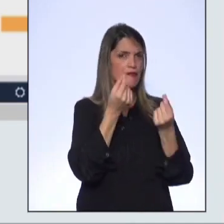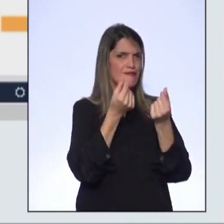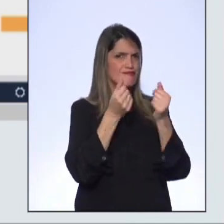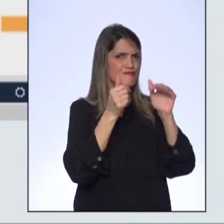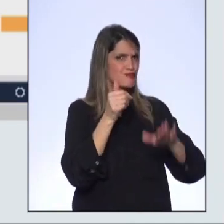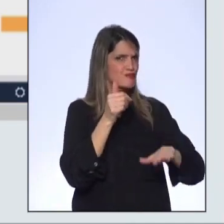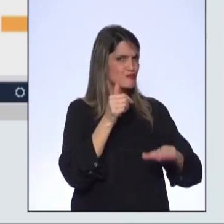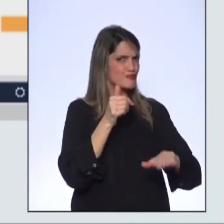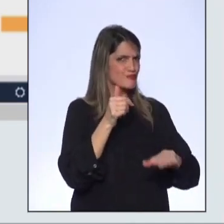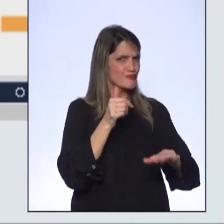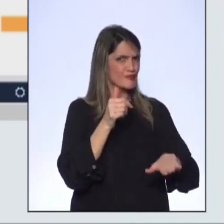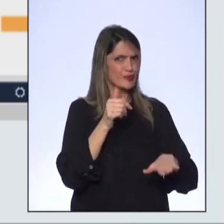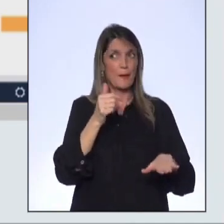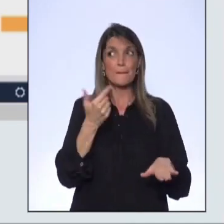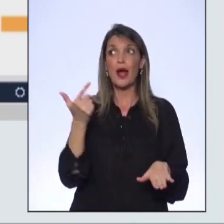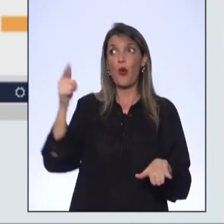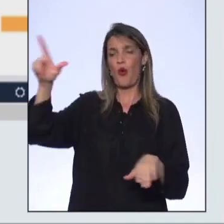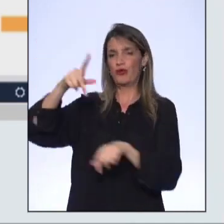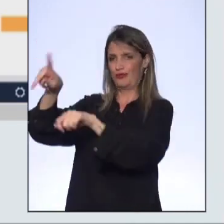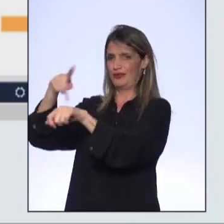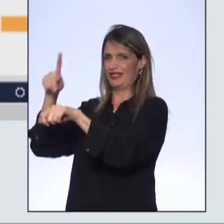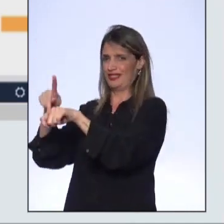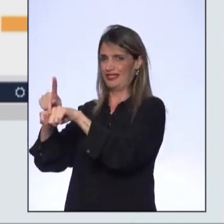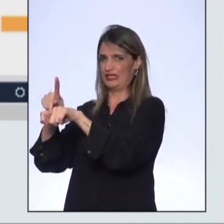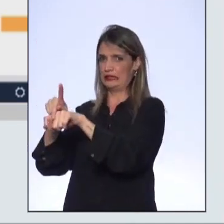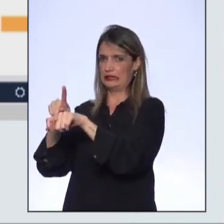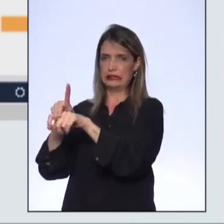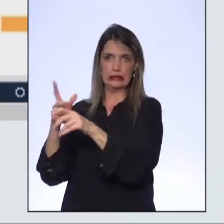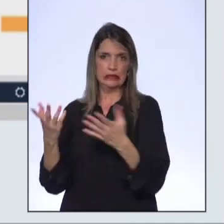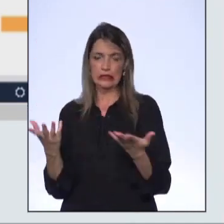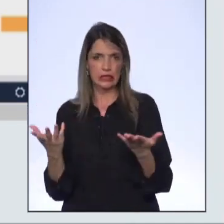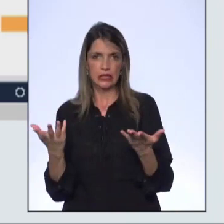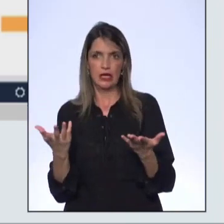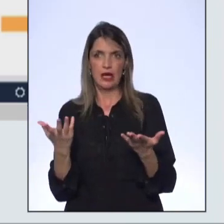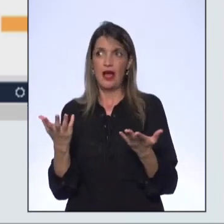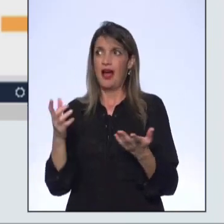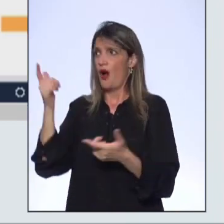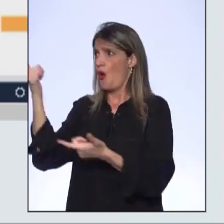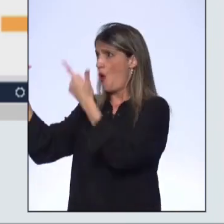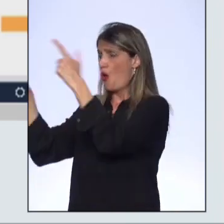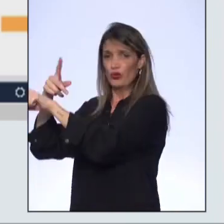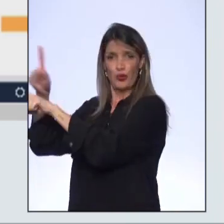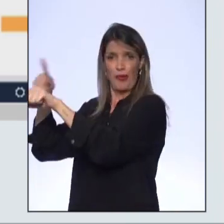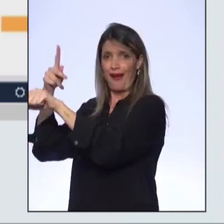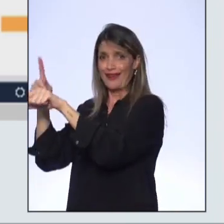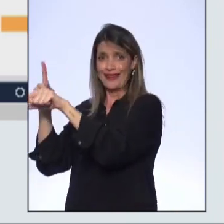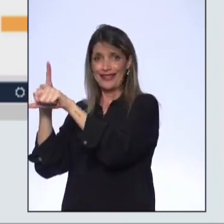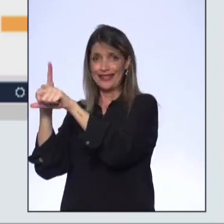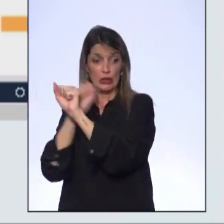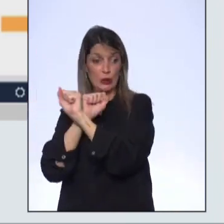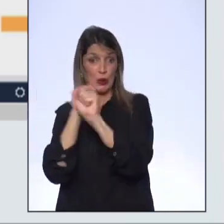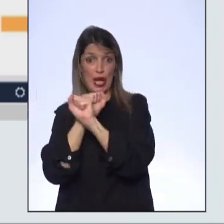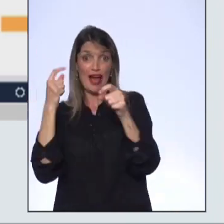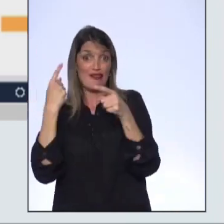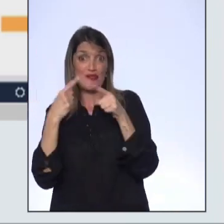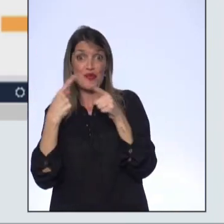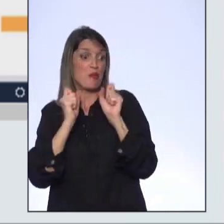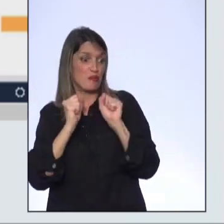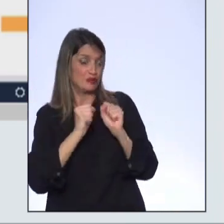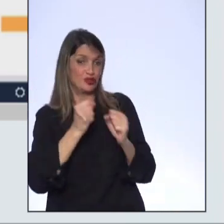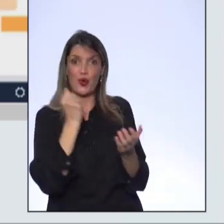no mercado internacional. Essa era uma situação ideal para os estrangeiros efetuarem a compra de produtos agrícolas no